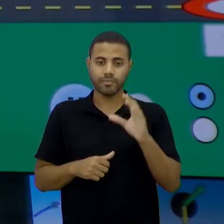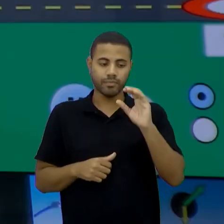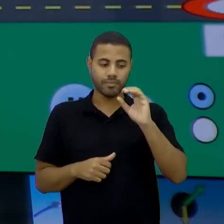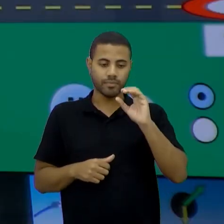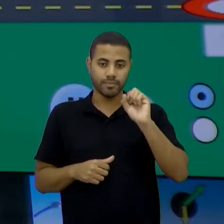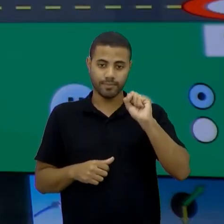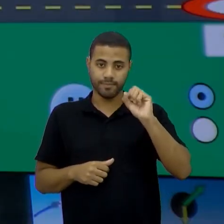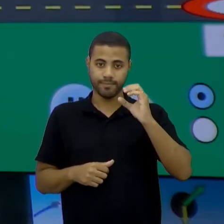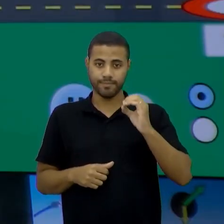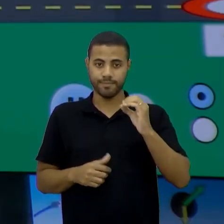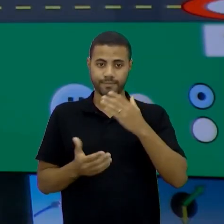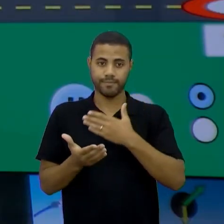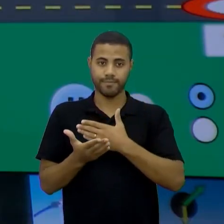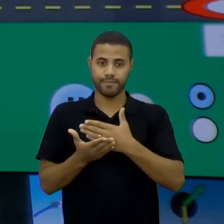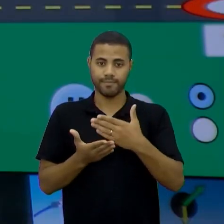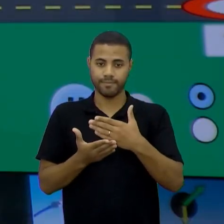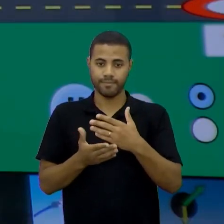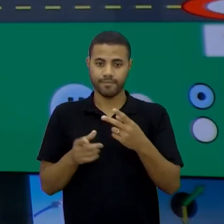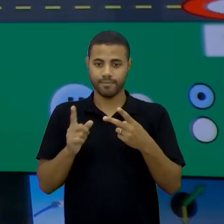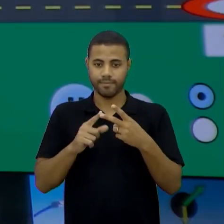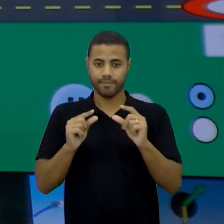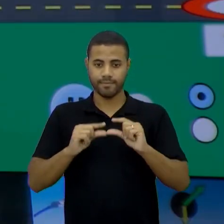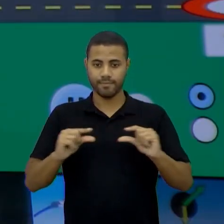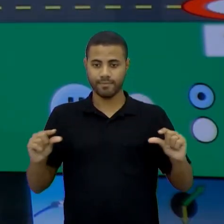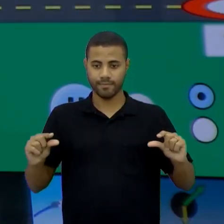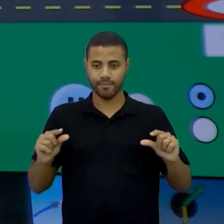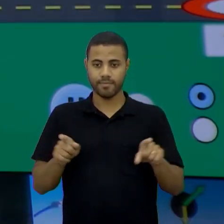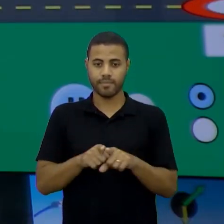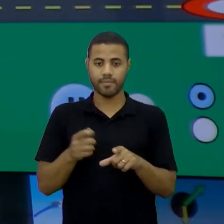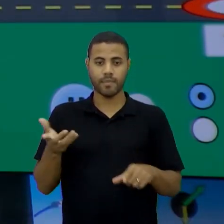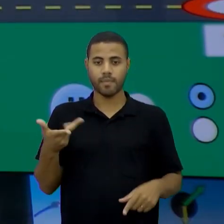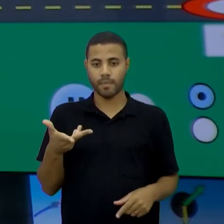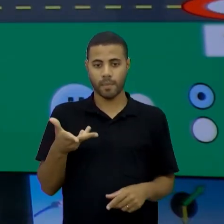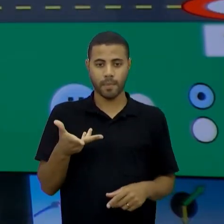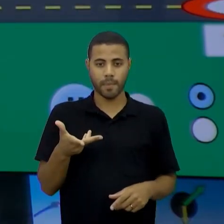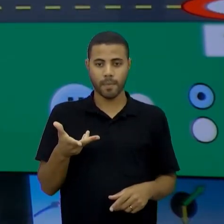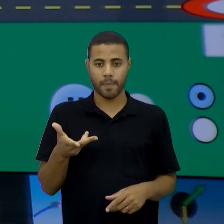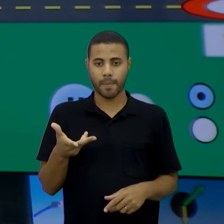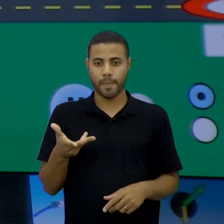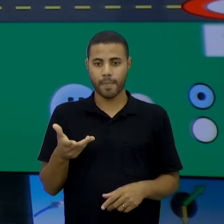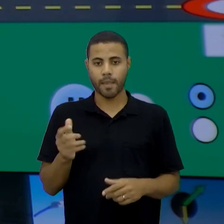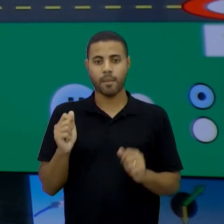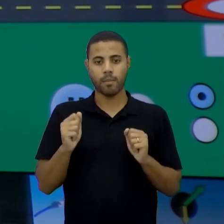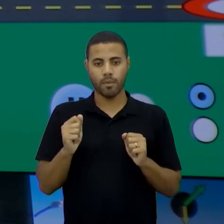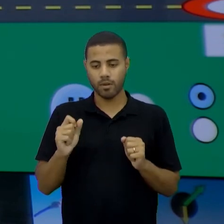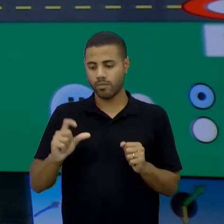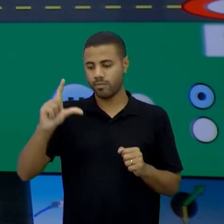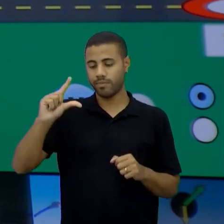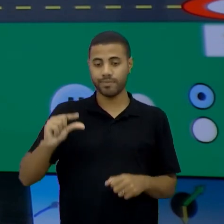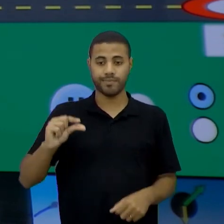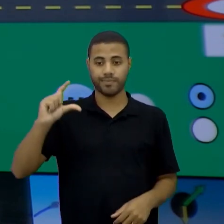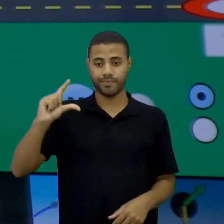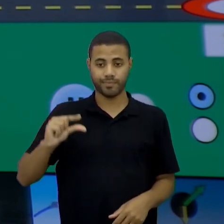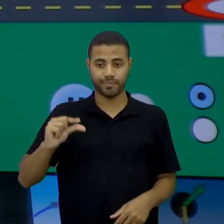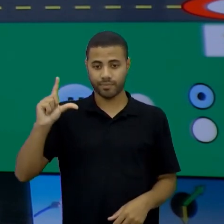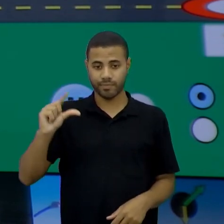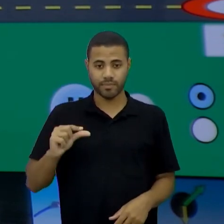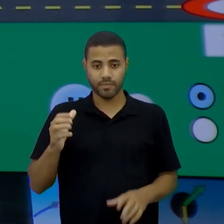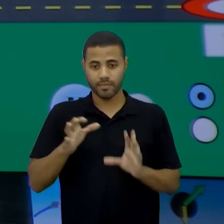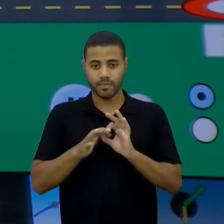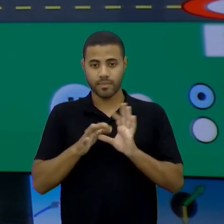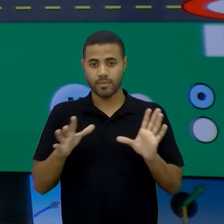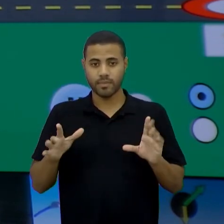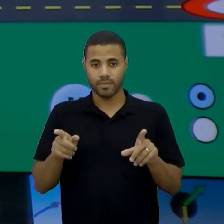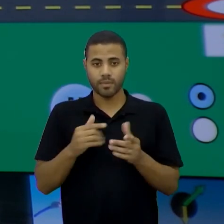S0, a posição inicial. Aqui embaixo você vai determinar a velocidade, ó. Pode aumentar ou reduzir, tá certo? Antes de você dar o tiro